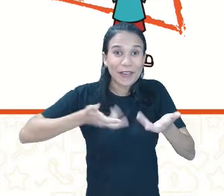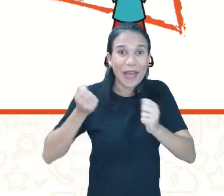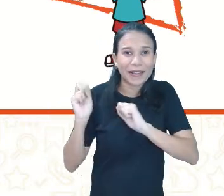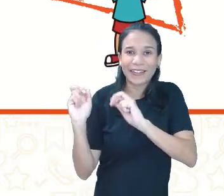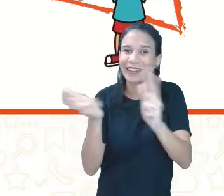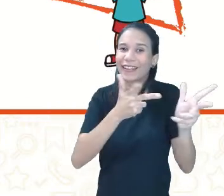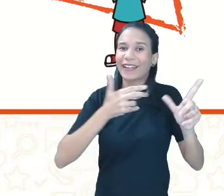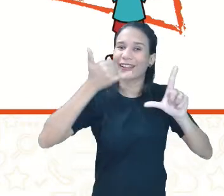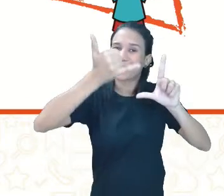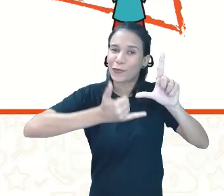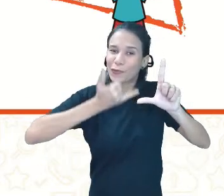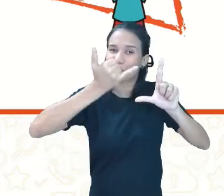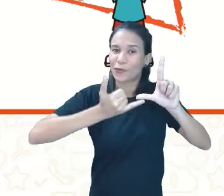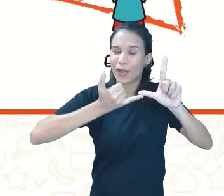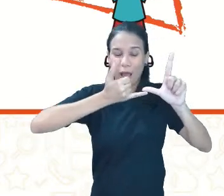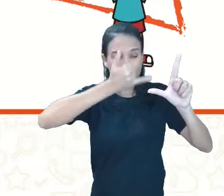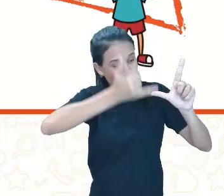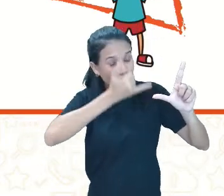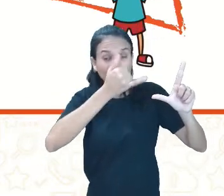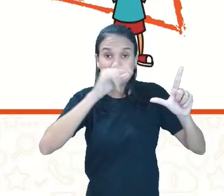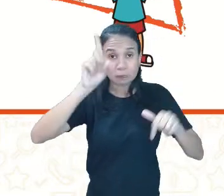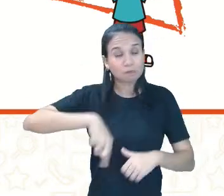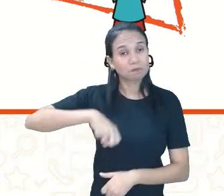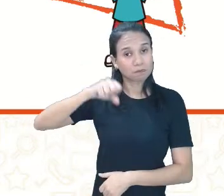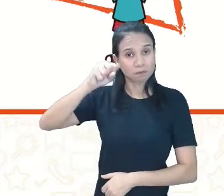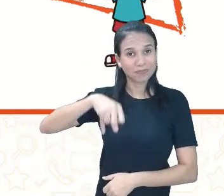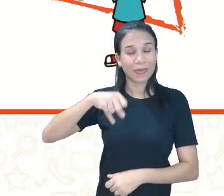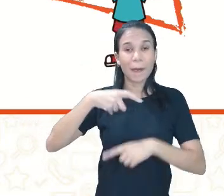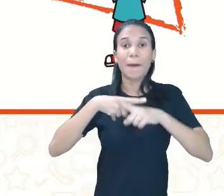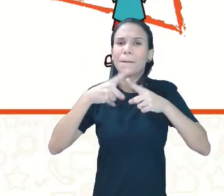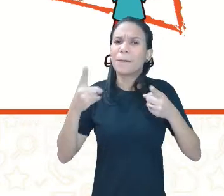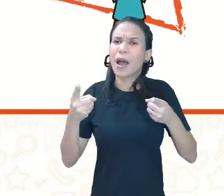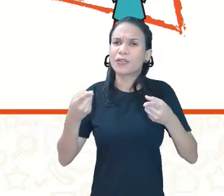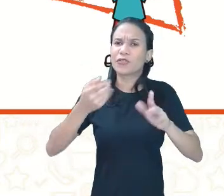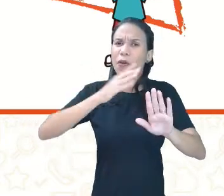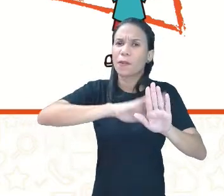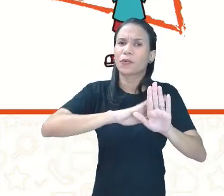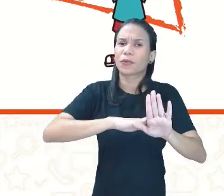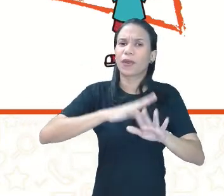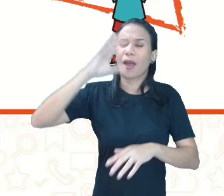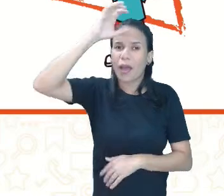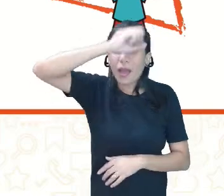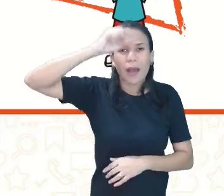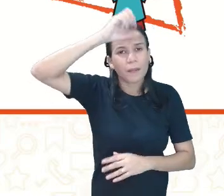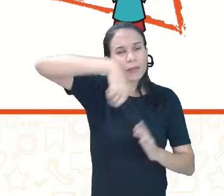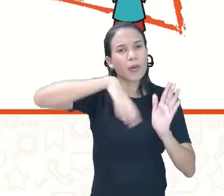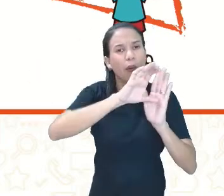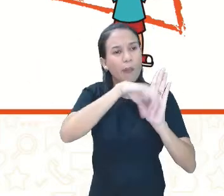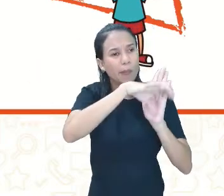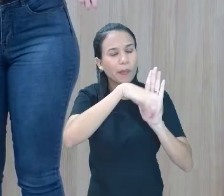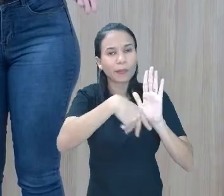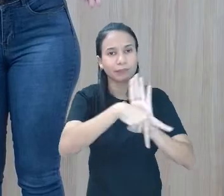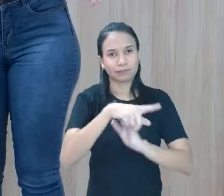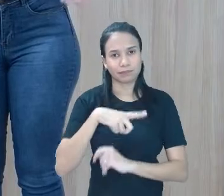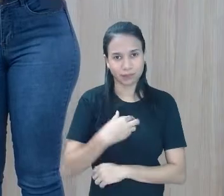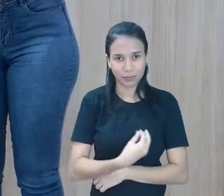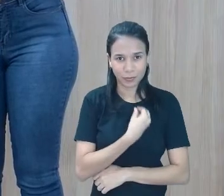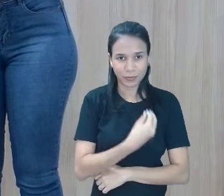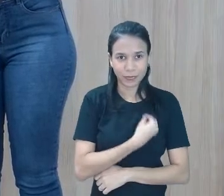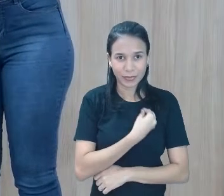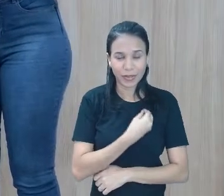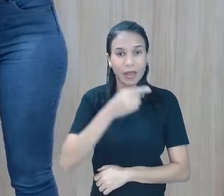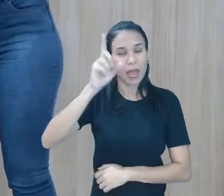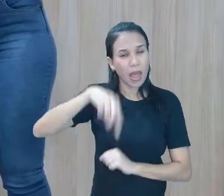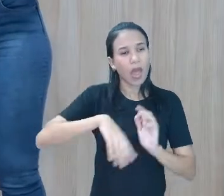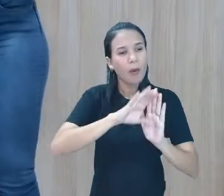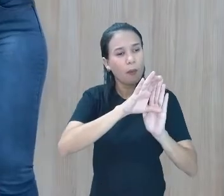que são lúdicas, porque é uma atividade lúdica, né? Mas que a gente está aprendendo um conceito importante para a vida. A gente